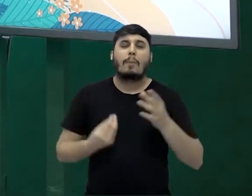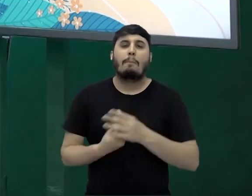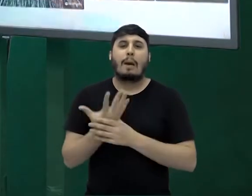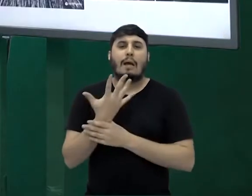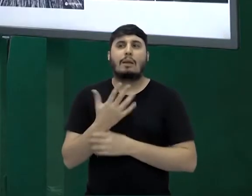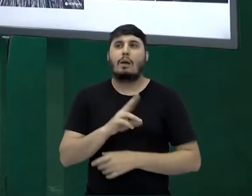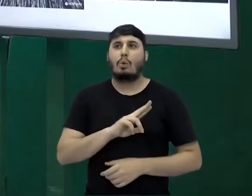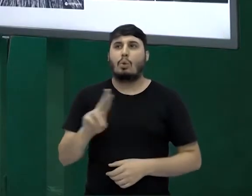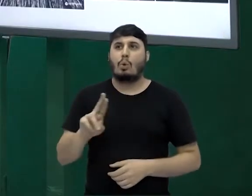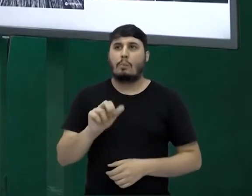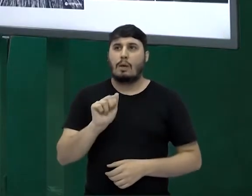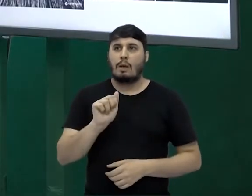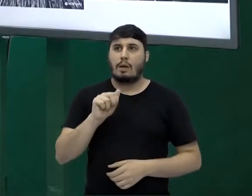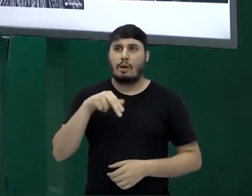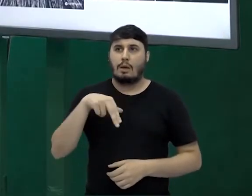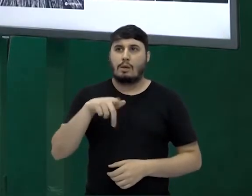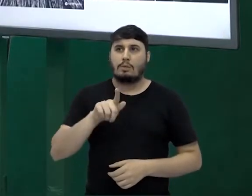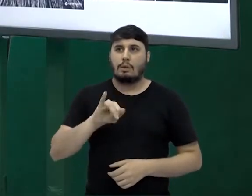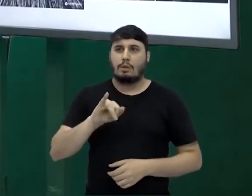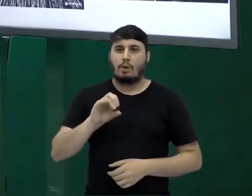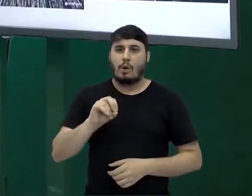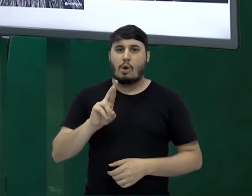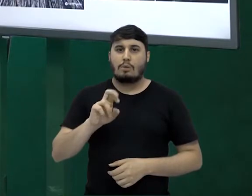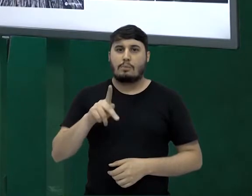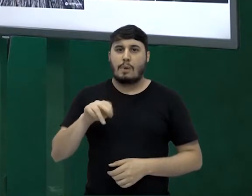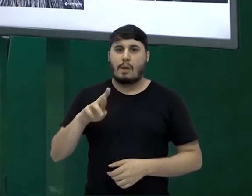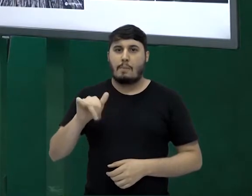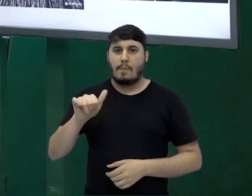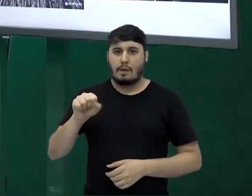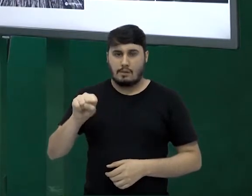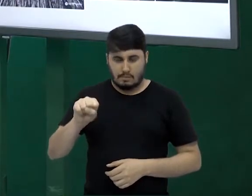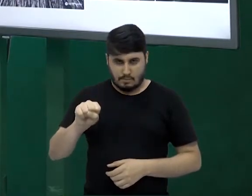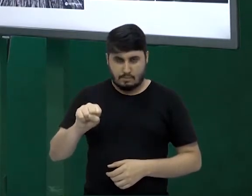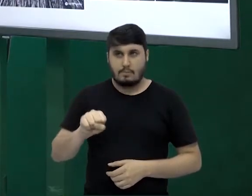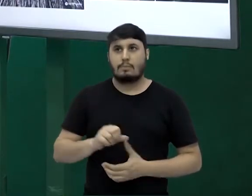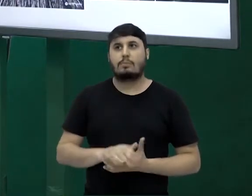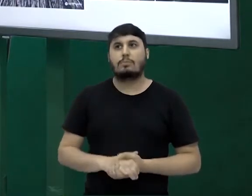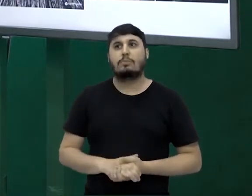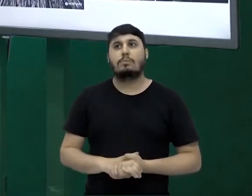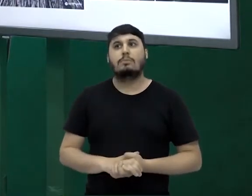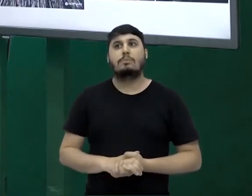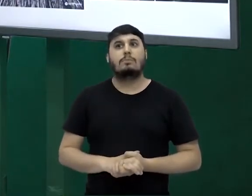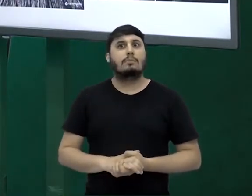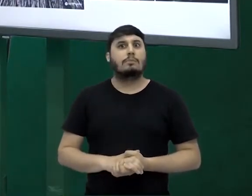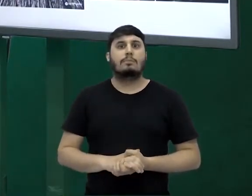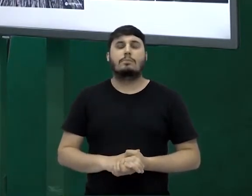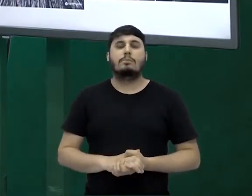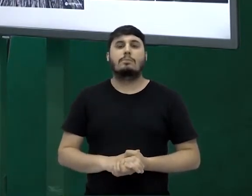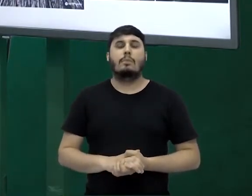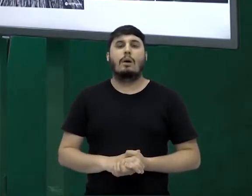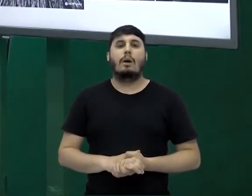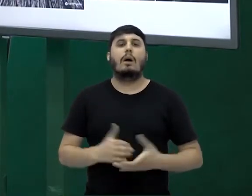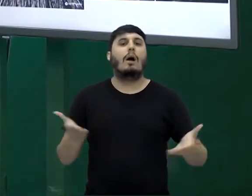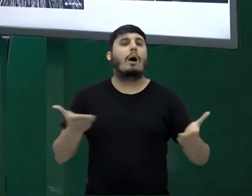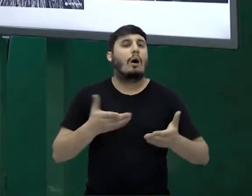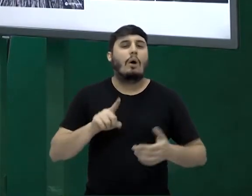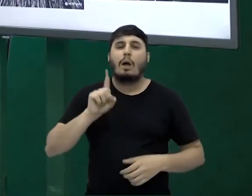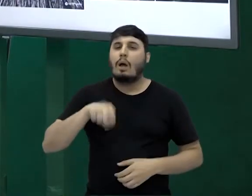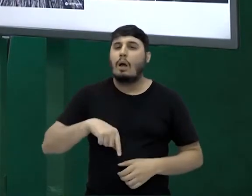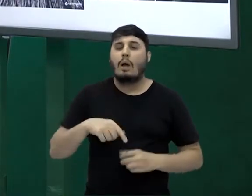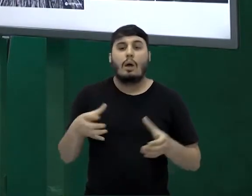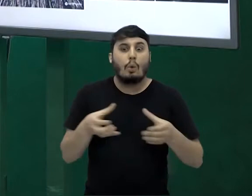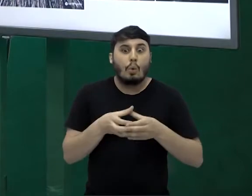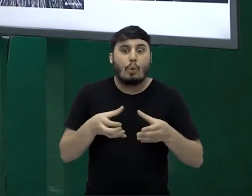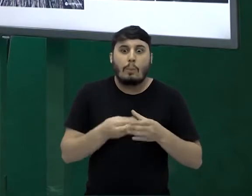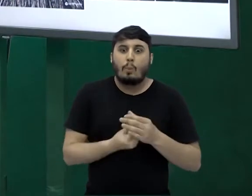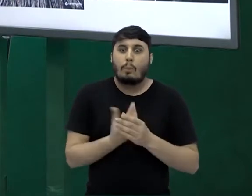cara. Ah, agora sim, agora a gente tá falando de planta de verdade, né, velho? Porque assim,